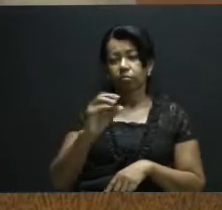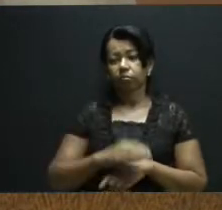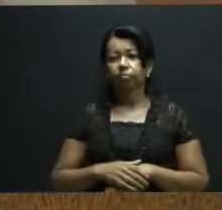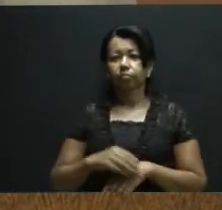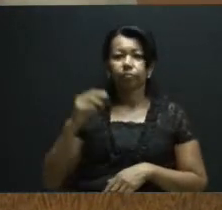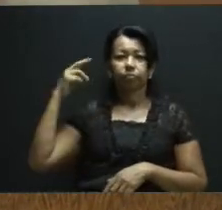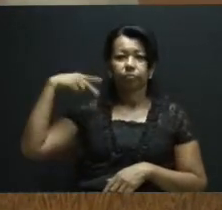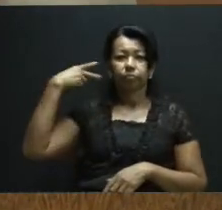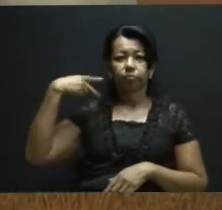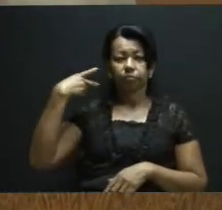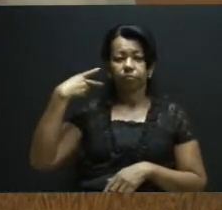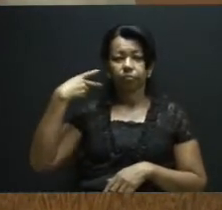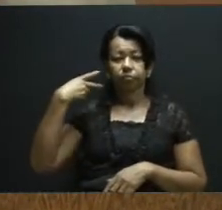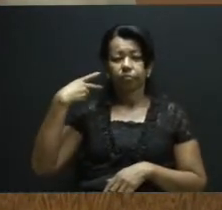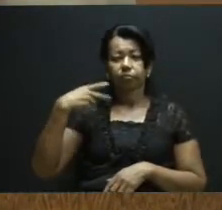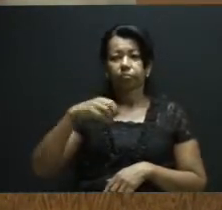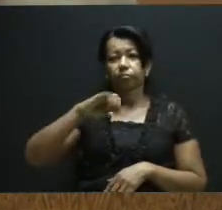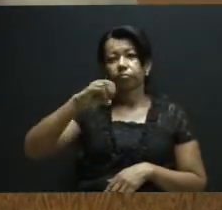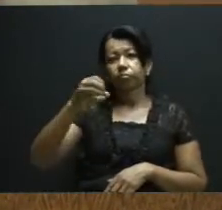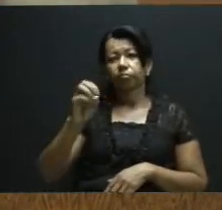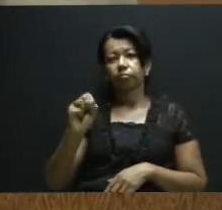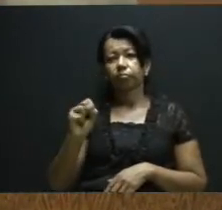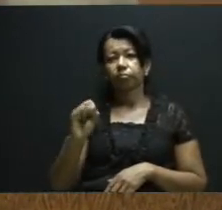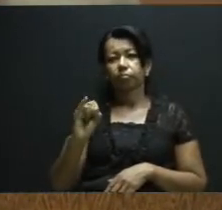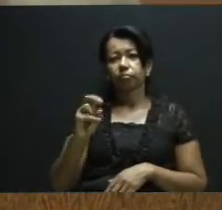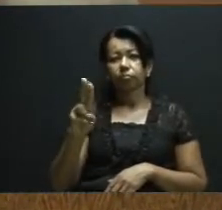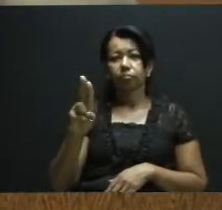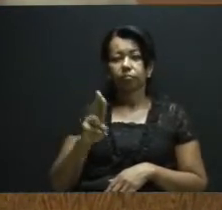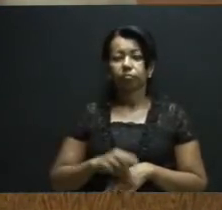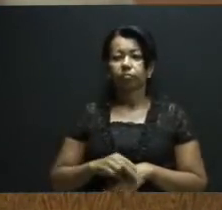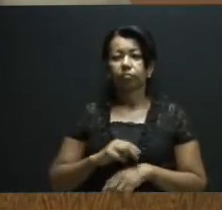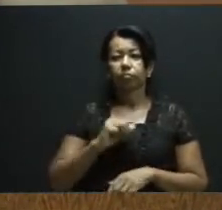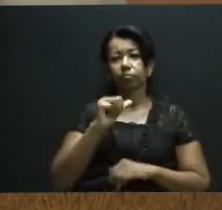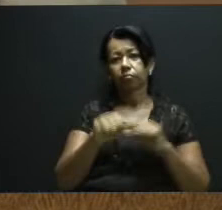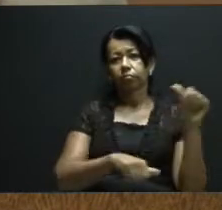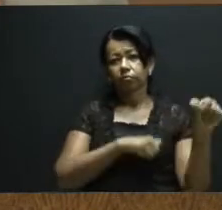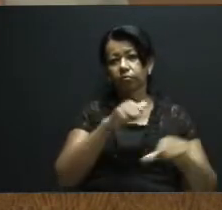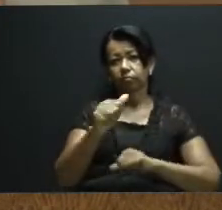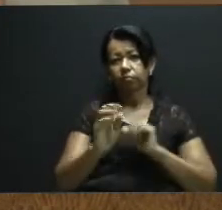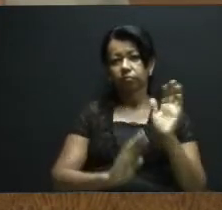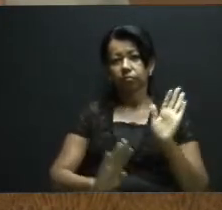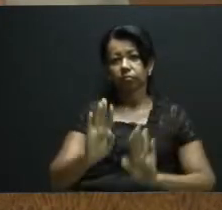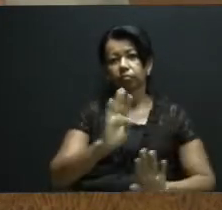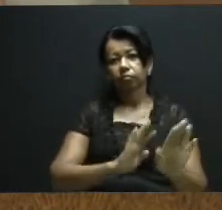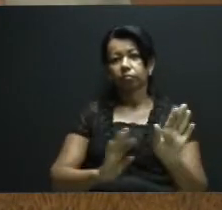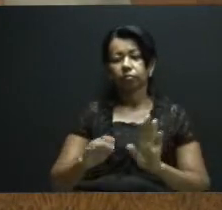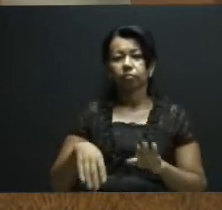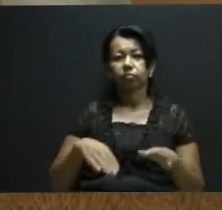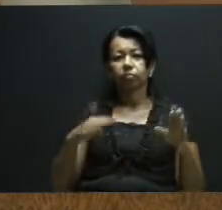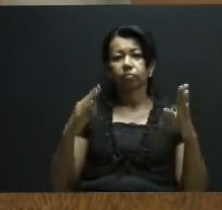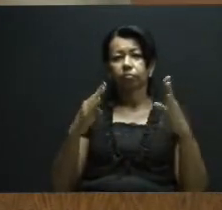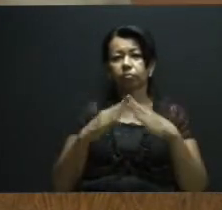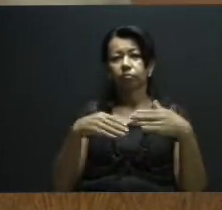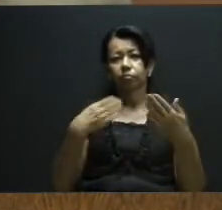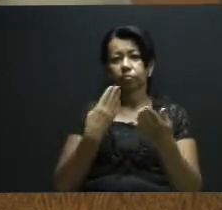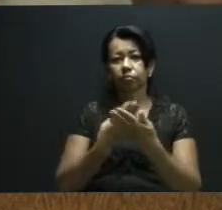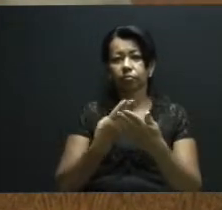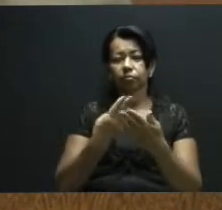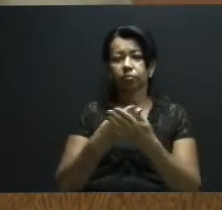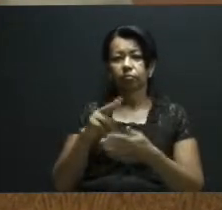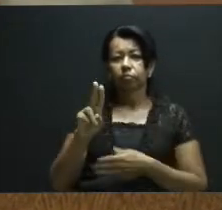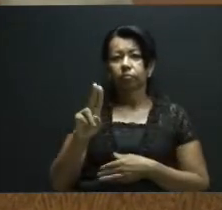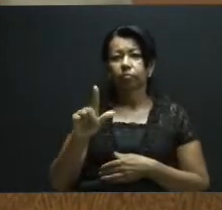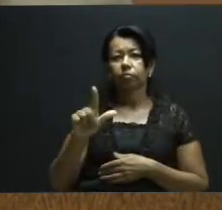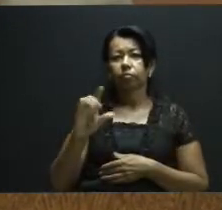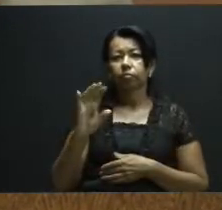do vereador jair ferreira lucas reforma e manutenção da unidade municipal de ensino ume ulysses guimarães